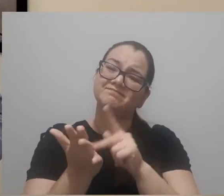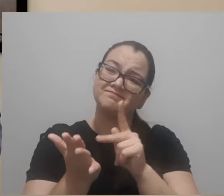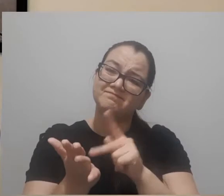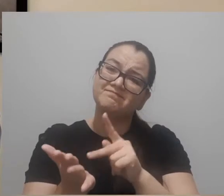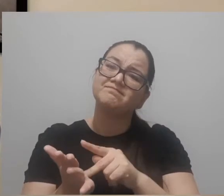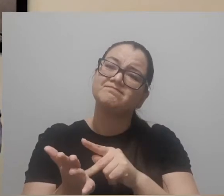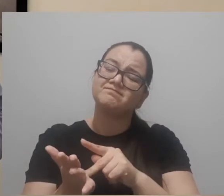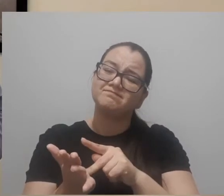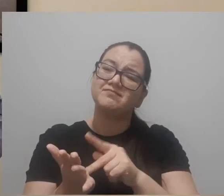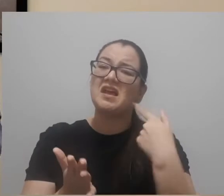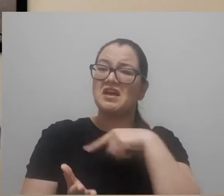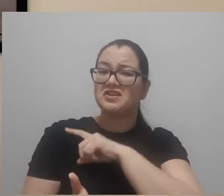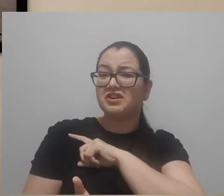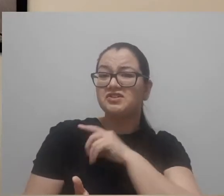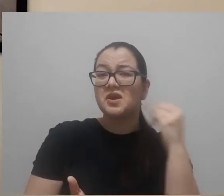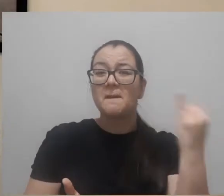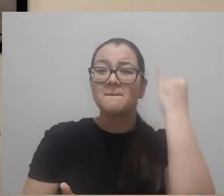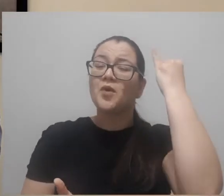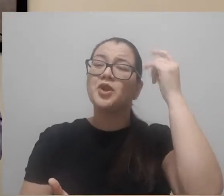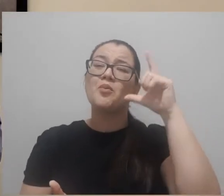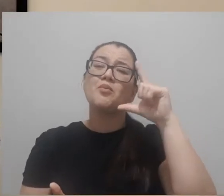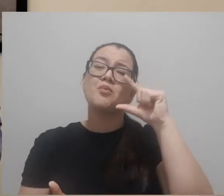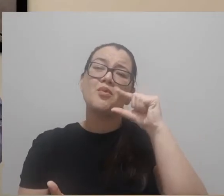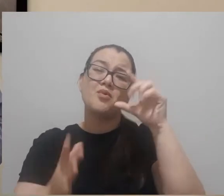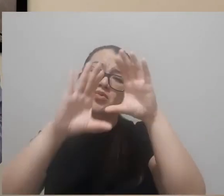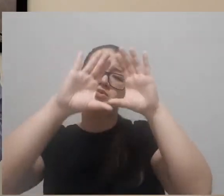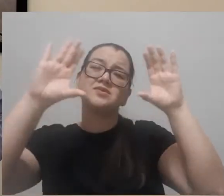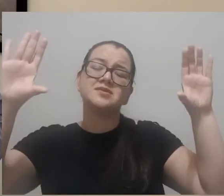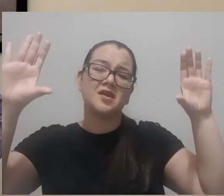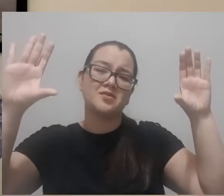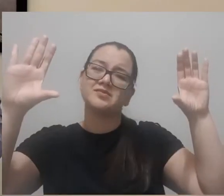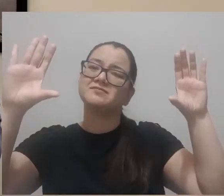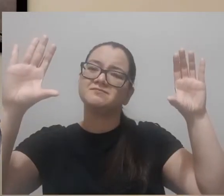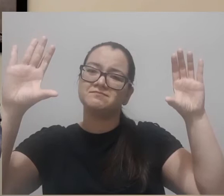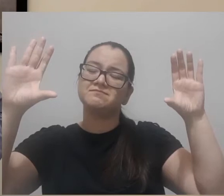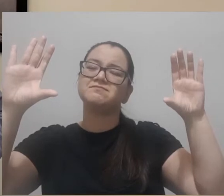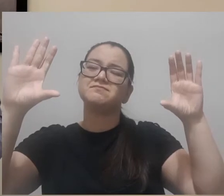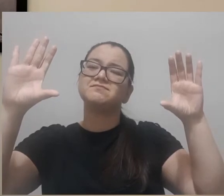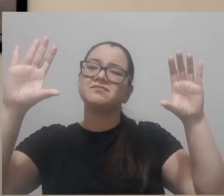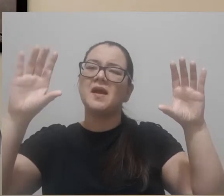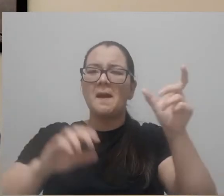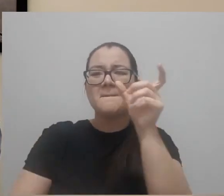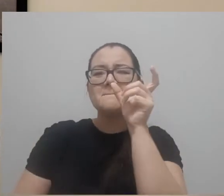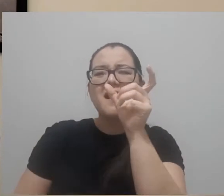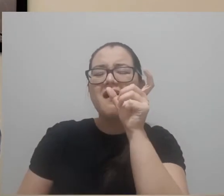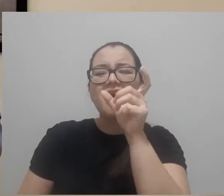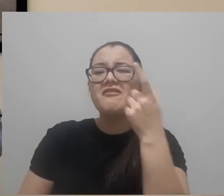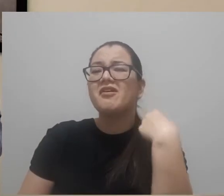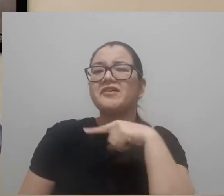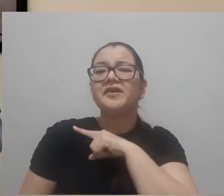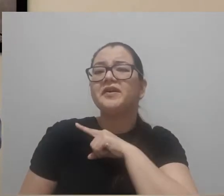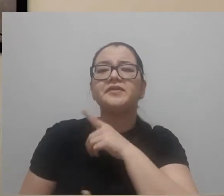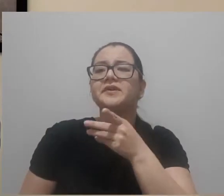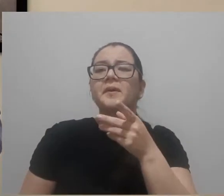que pouquíssimas vezes essa palavra faz parte do vocabulário da nossa conversa, do